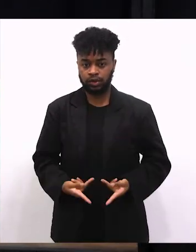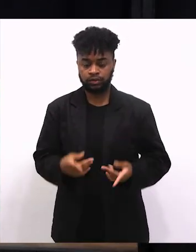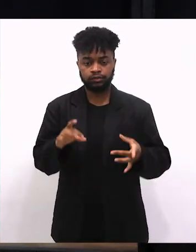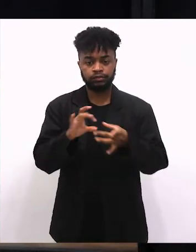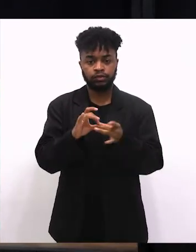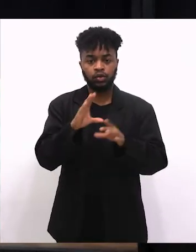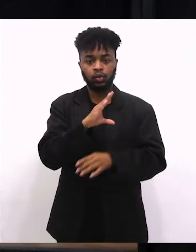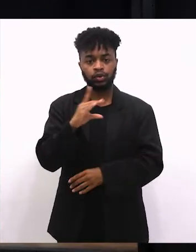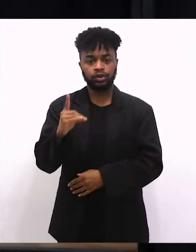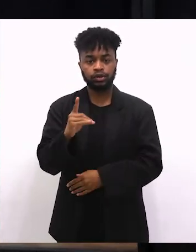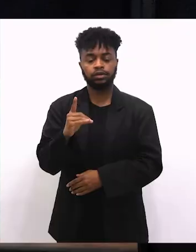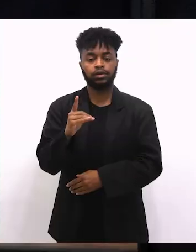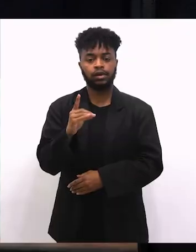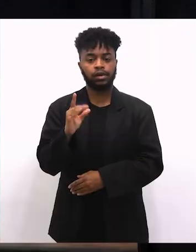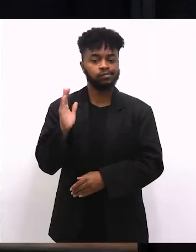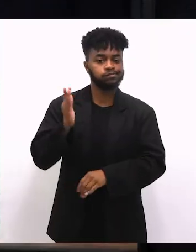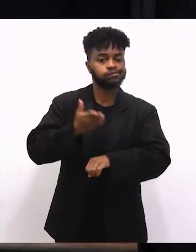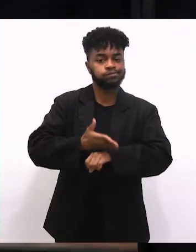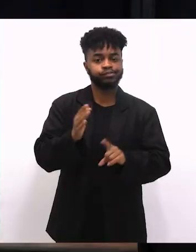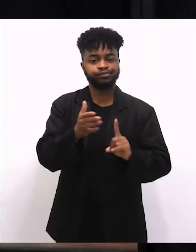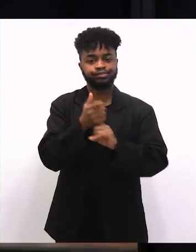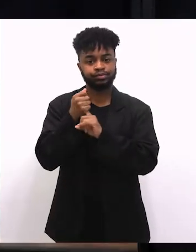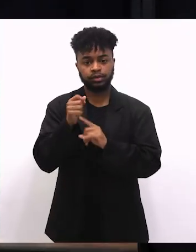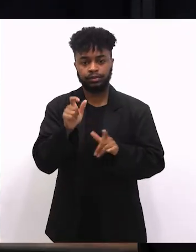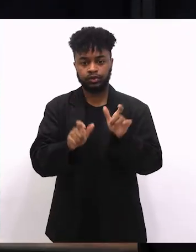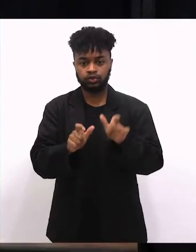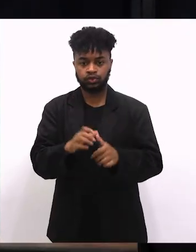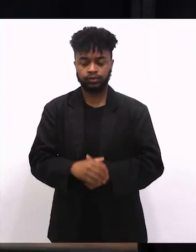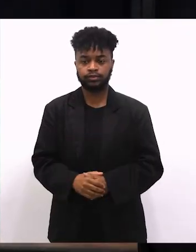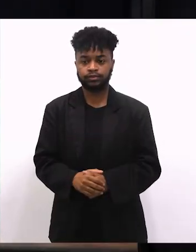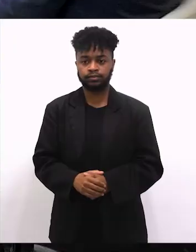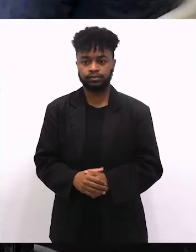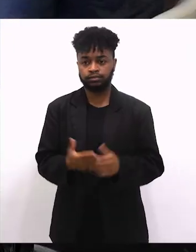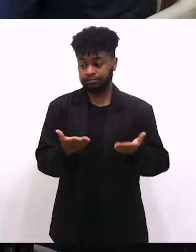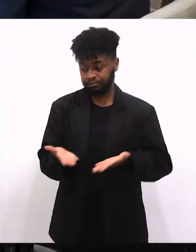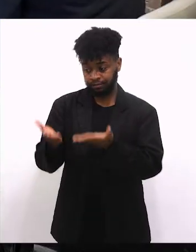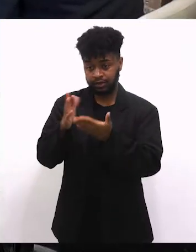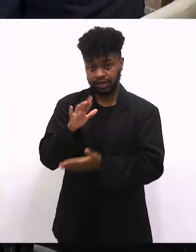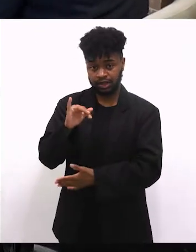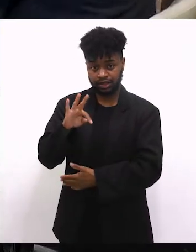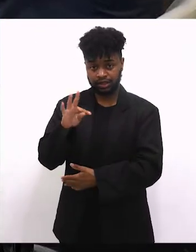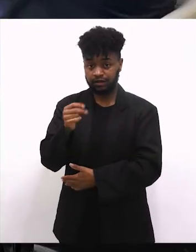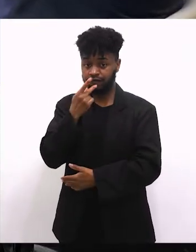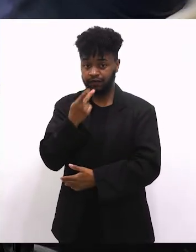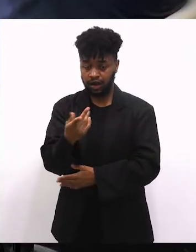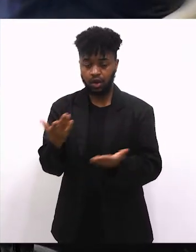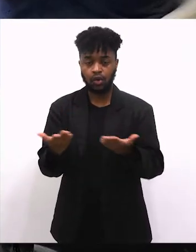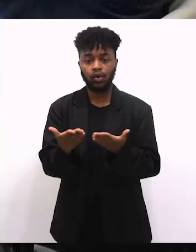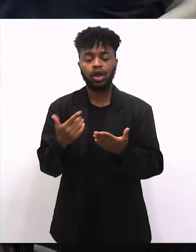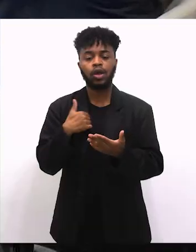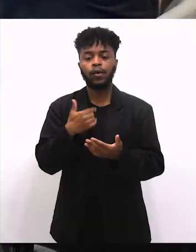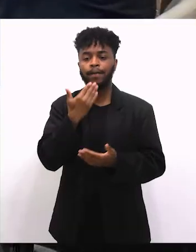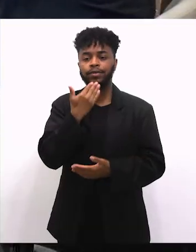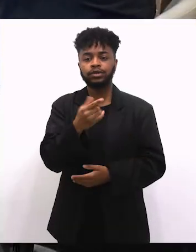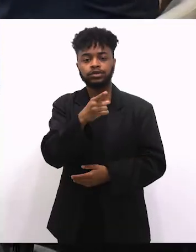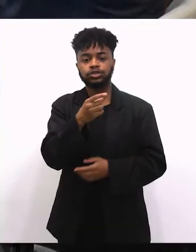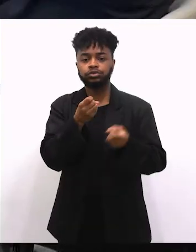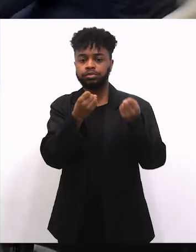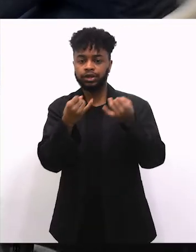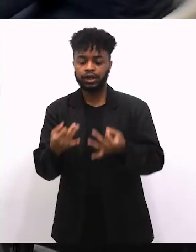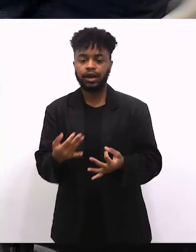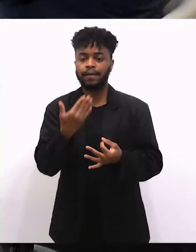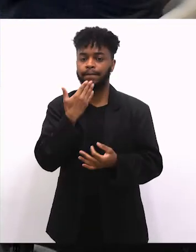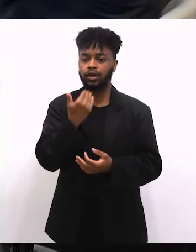Humanos, da Coordenadoria de Combate ao Tráfico de Pessoas. Rita, a palavra está contigo, porque eu queria que você trabalhasse um pouquinho